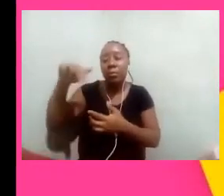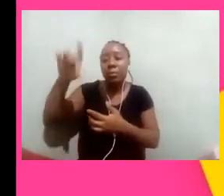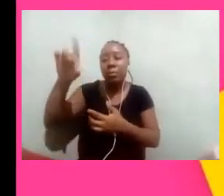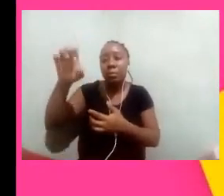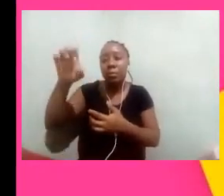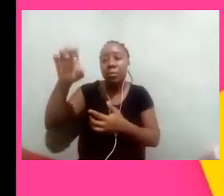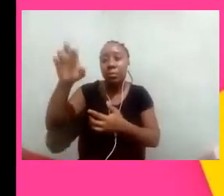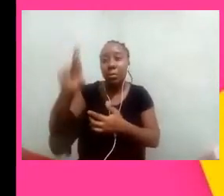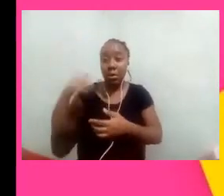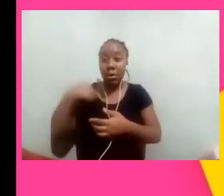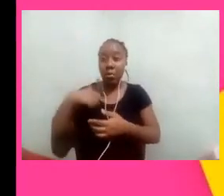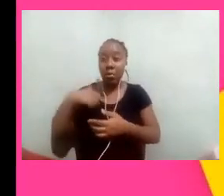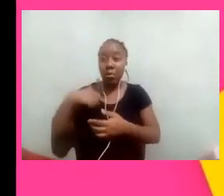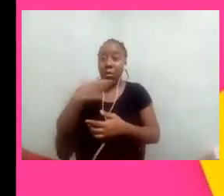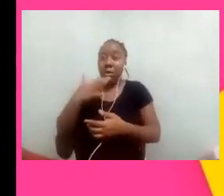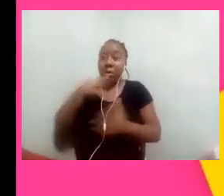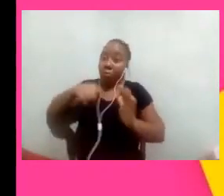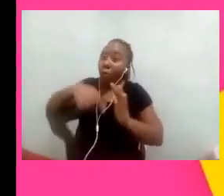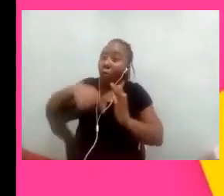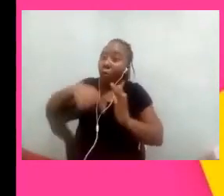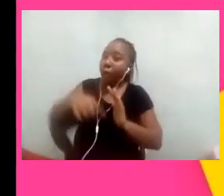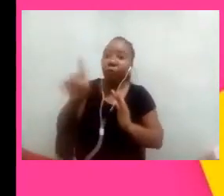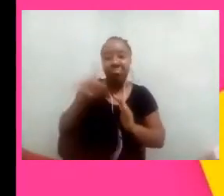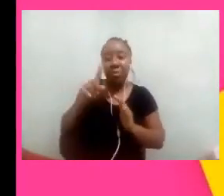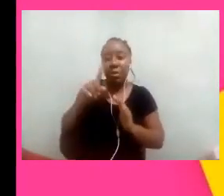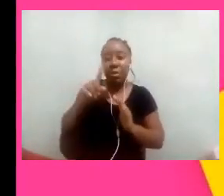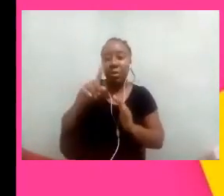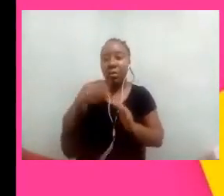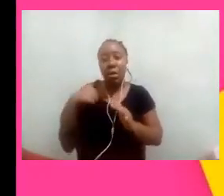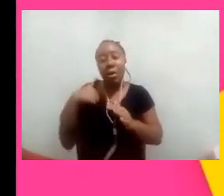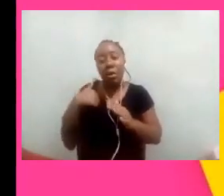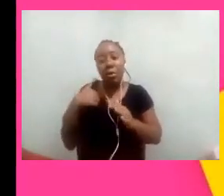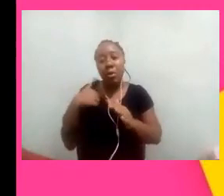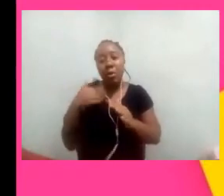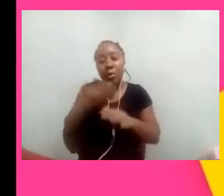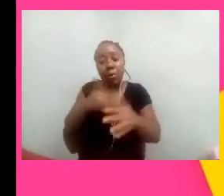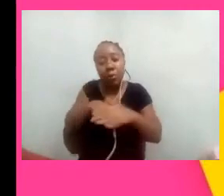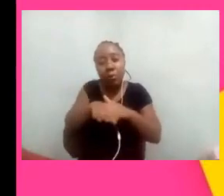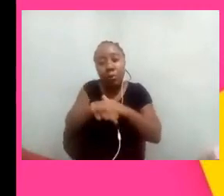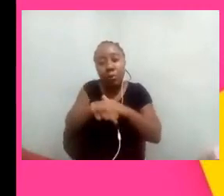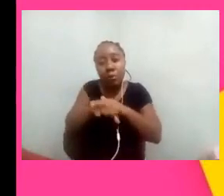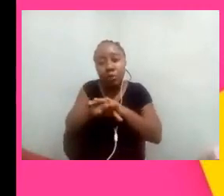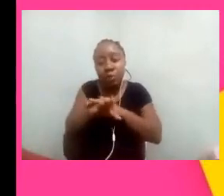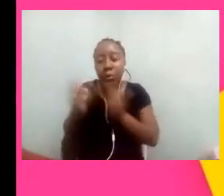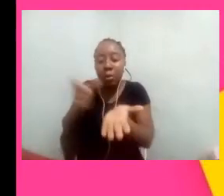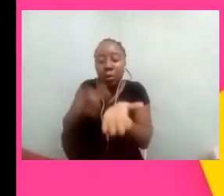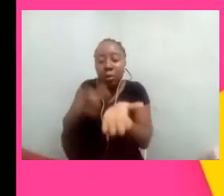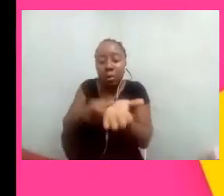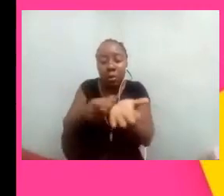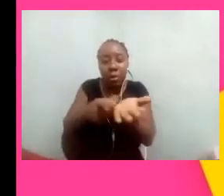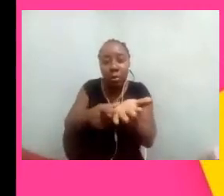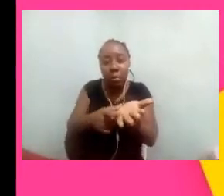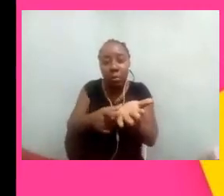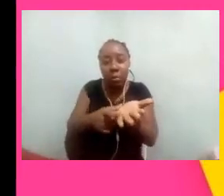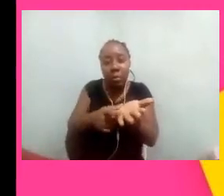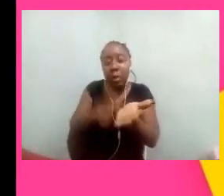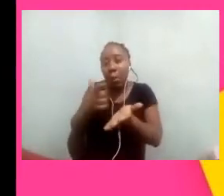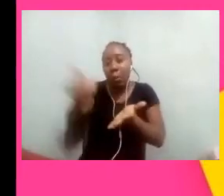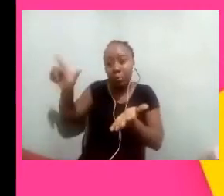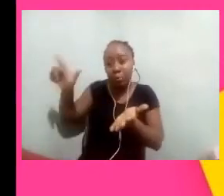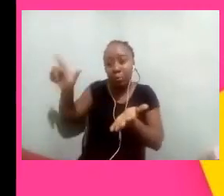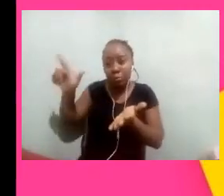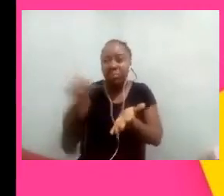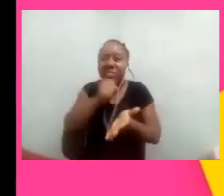bem assim. Eu estou familiarizado a modelar num outro programa chamado SketchUp, que é um programa antigo já